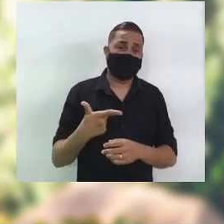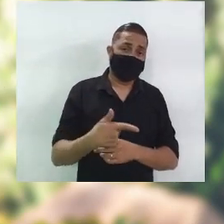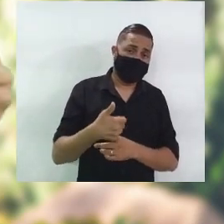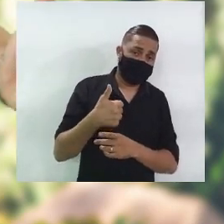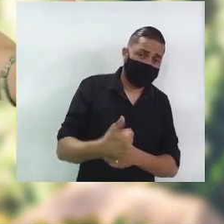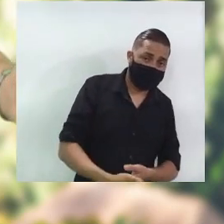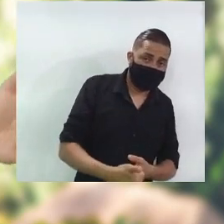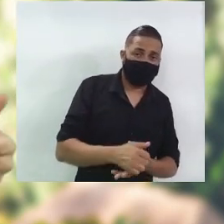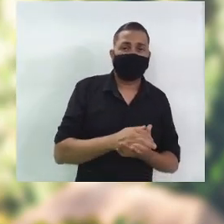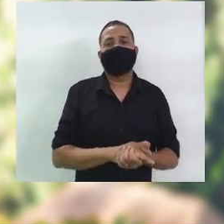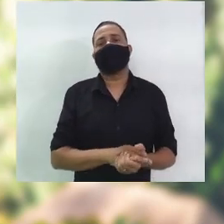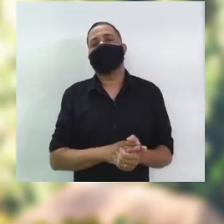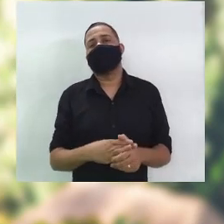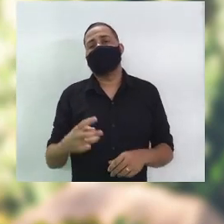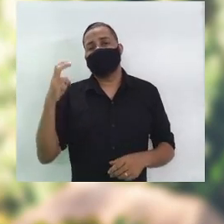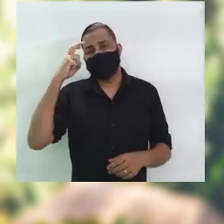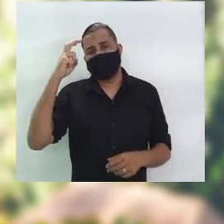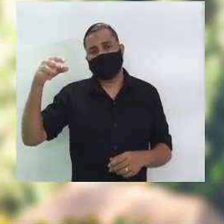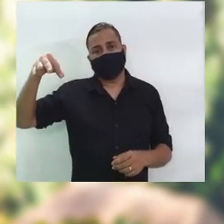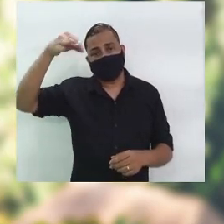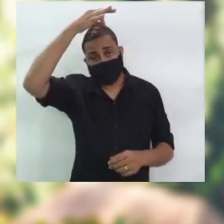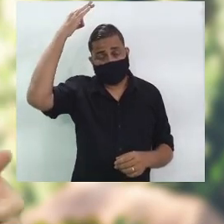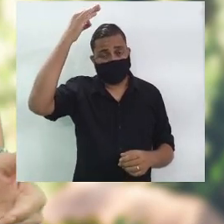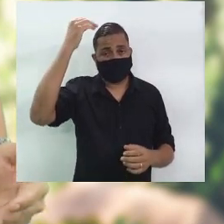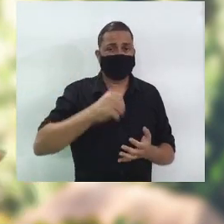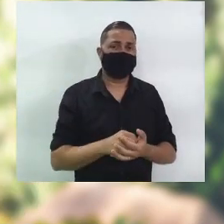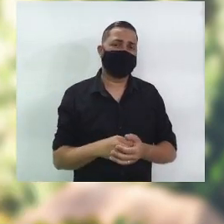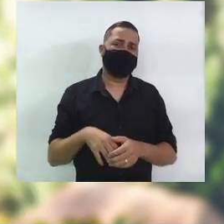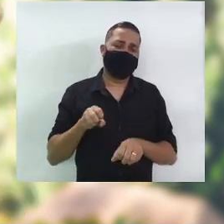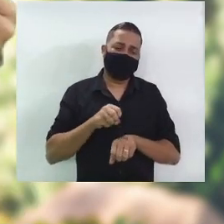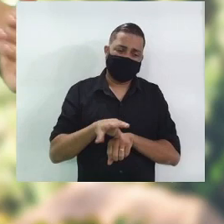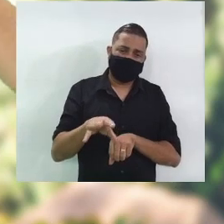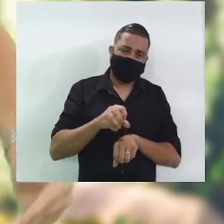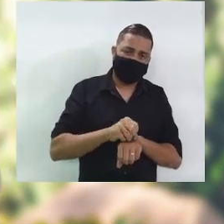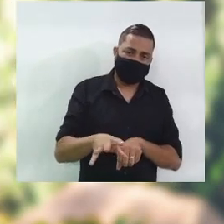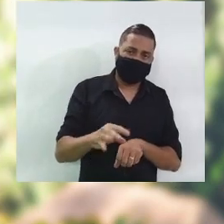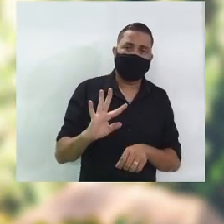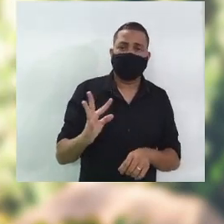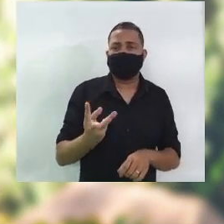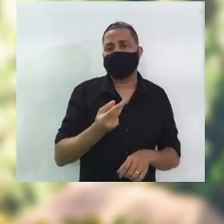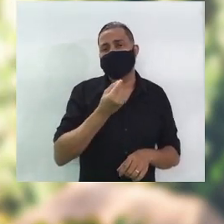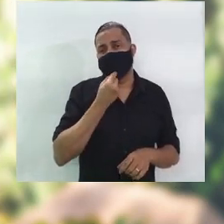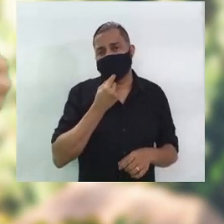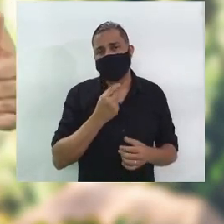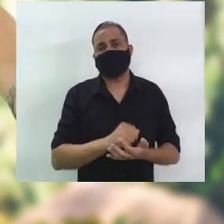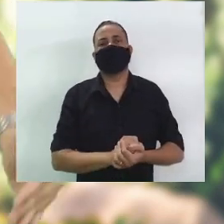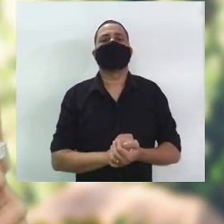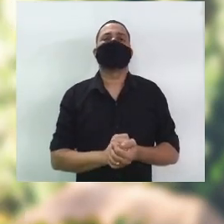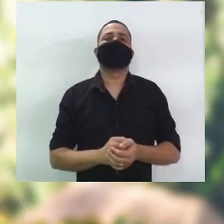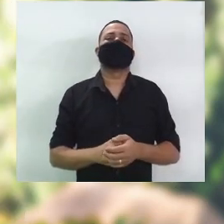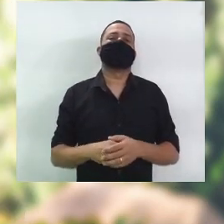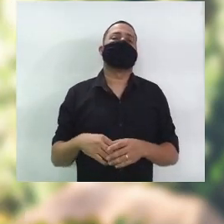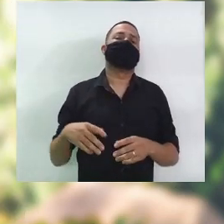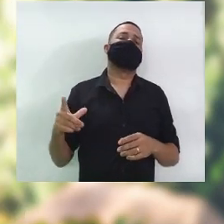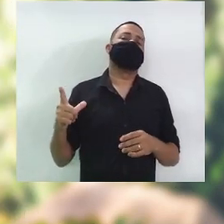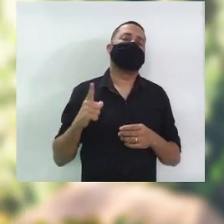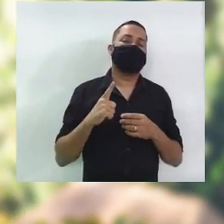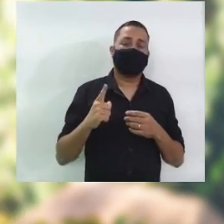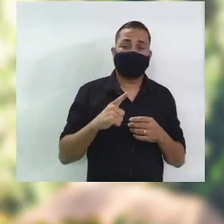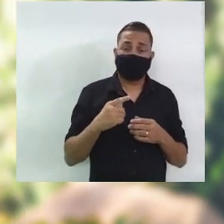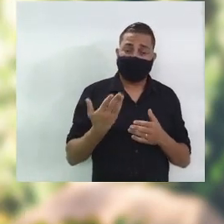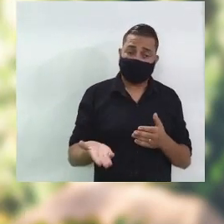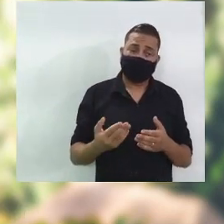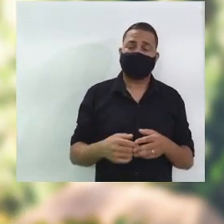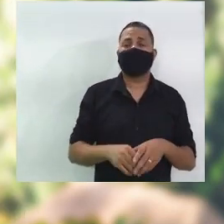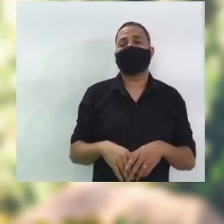o que? Mestres espirituais que transmitem os conhecimentos, as diretrizes